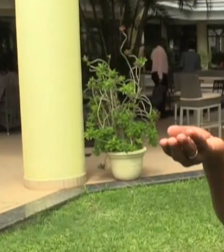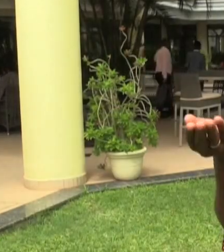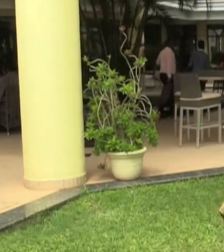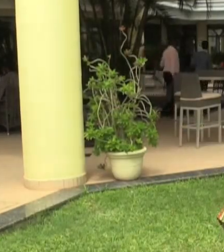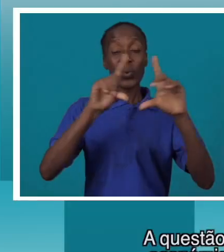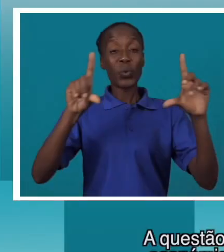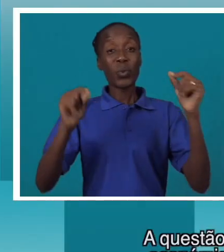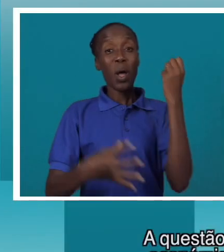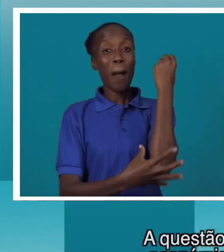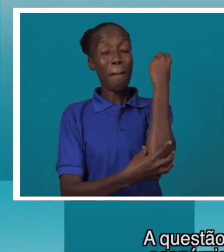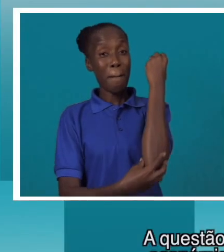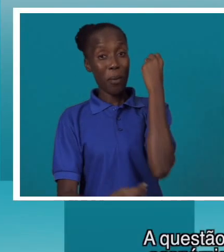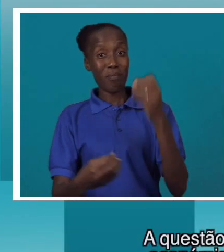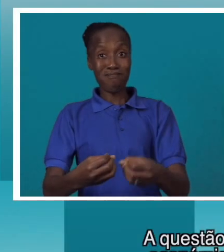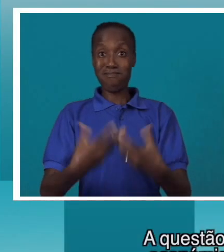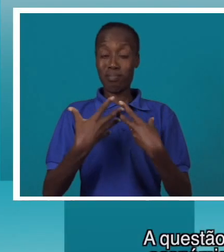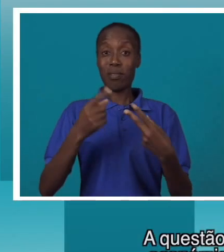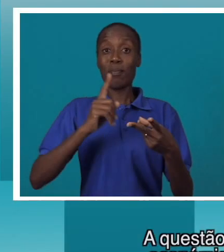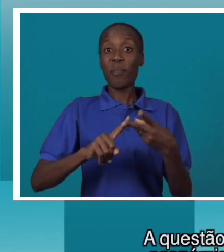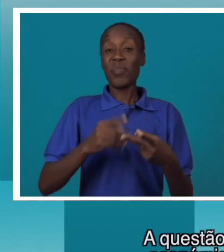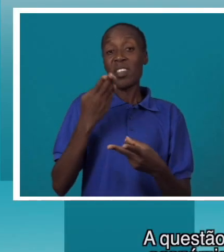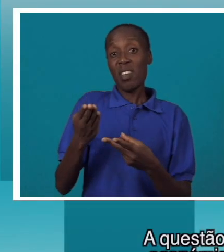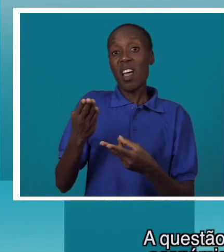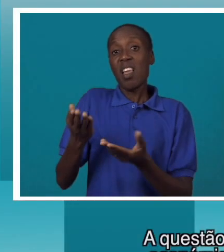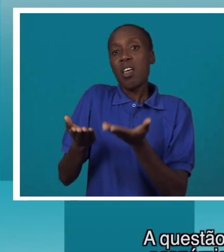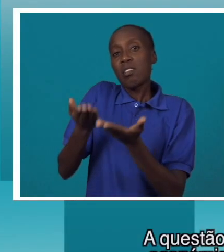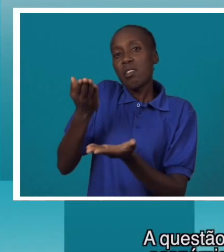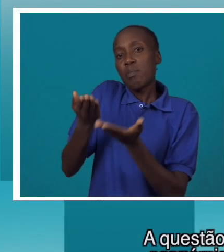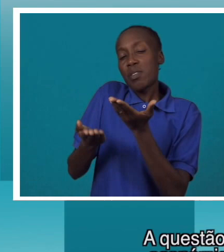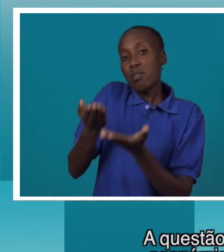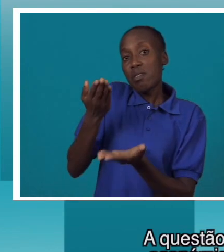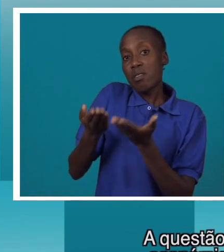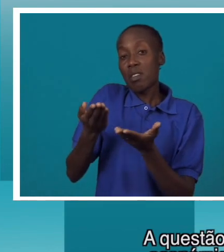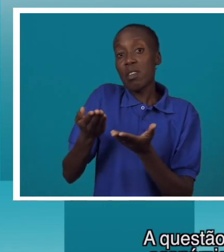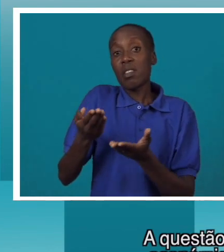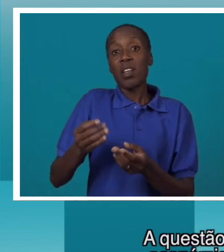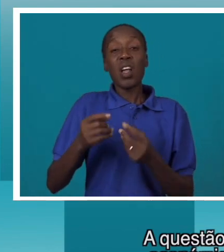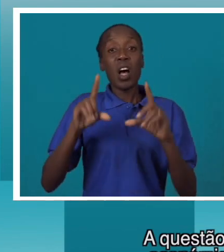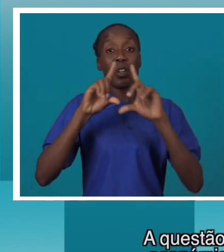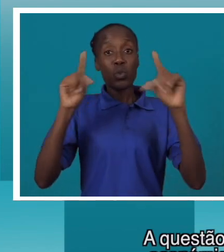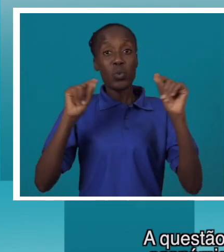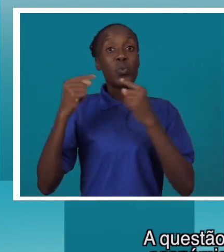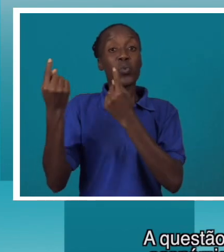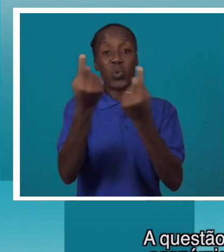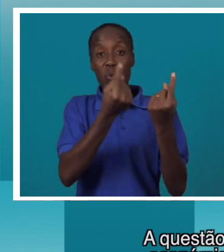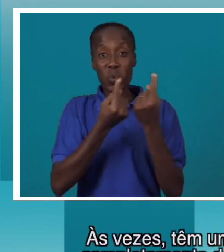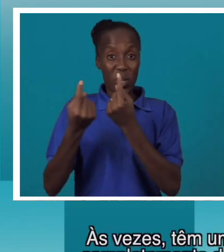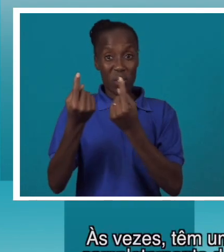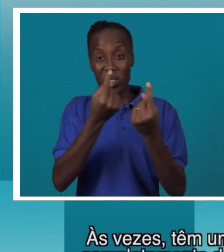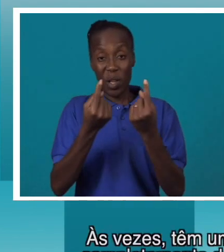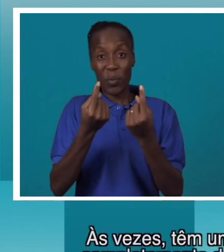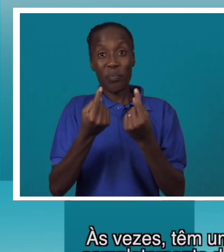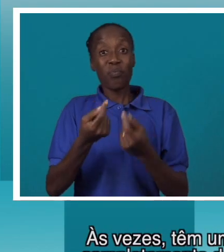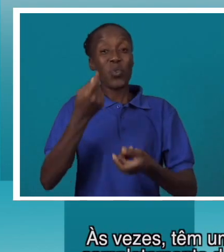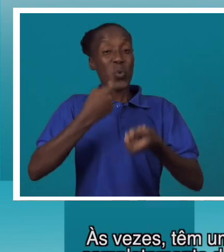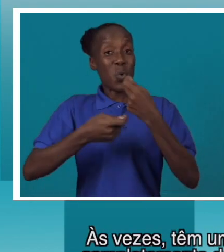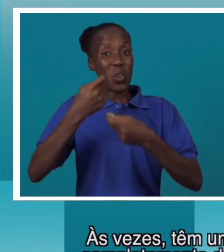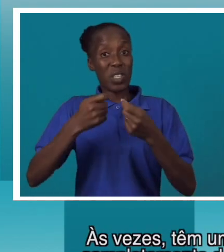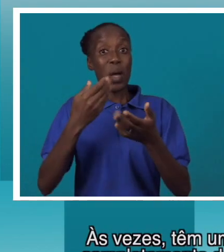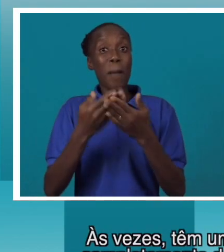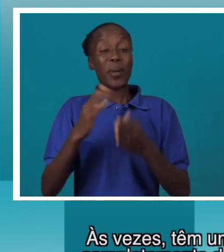com deficiência a questão da pobreza também que afeta a questão da dependência econômica e financeira das mulheres às vezes tem um companheiro